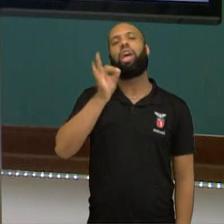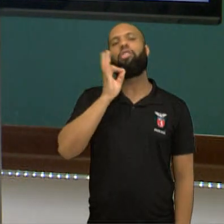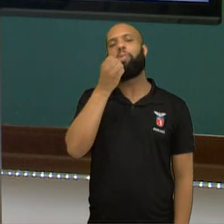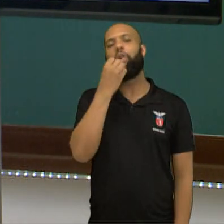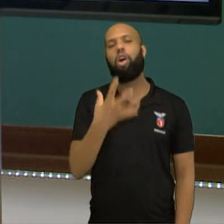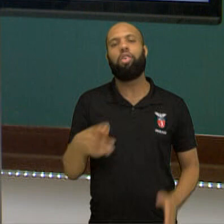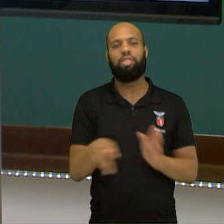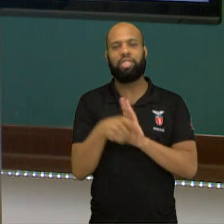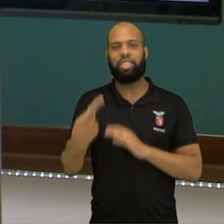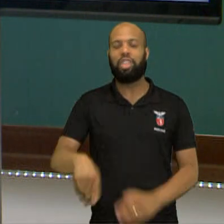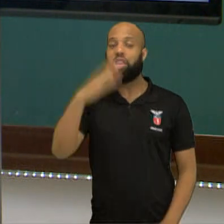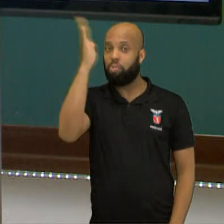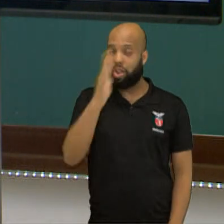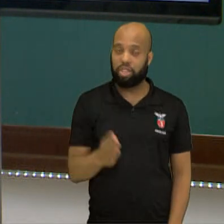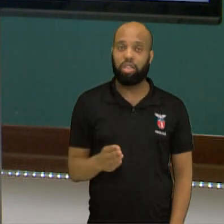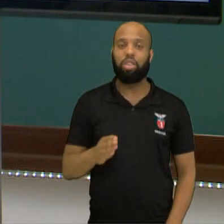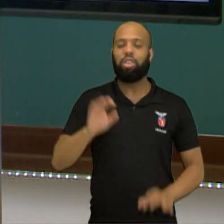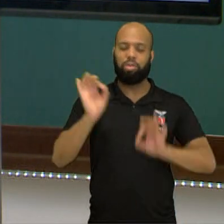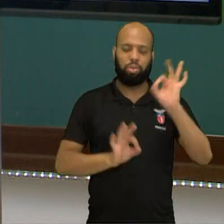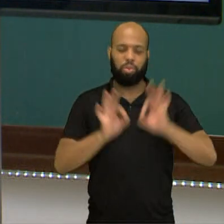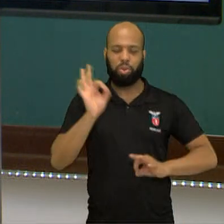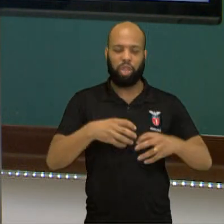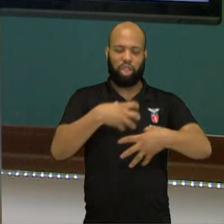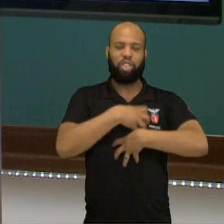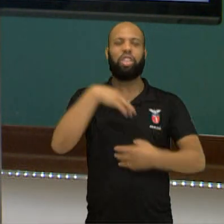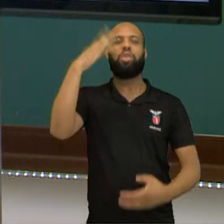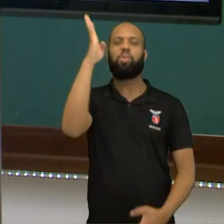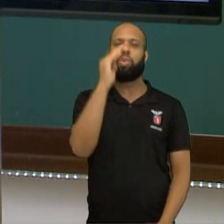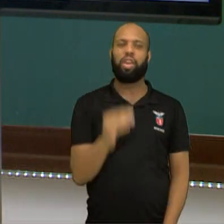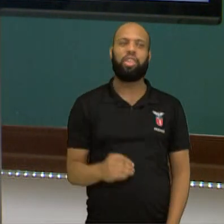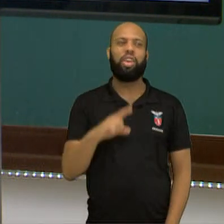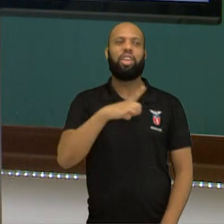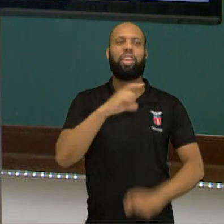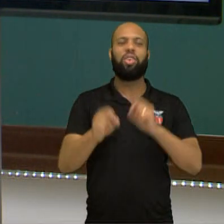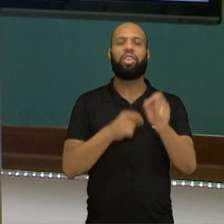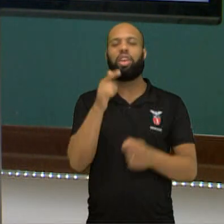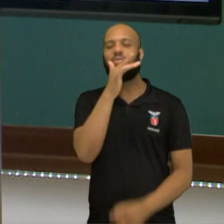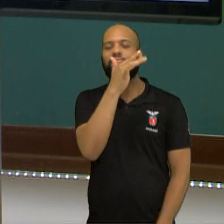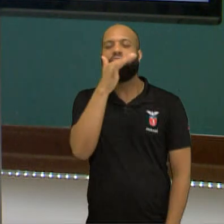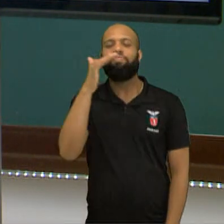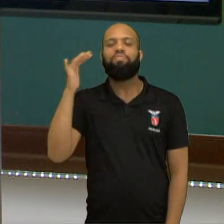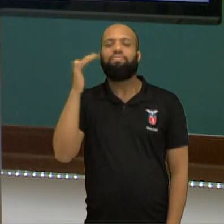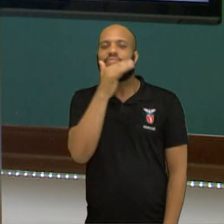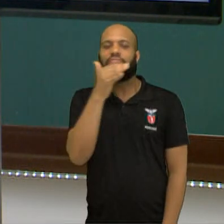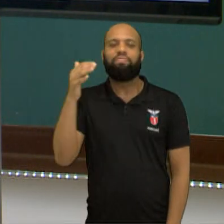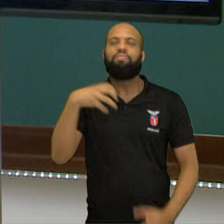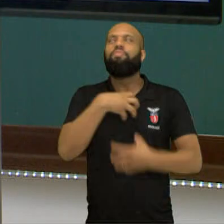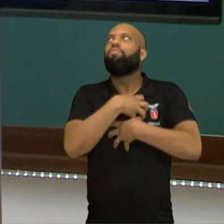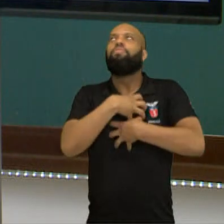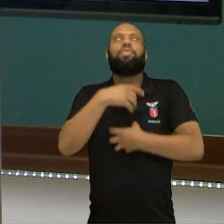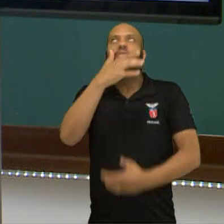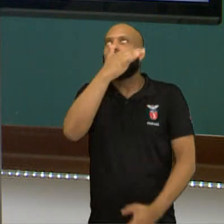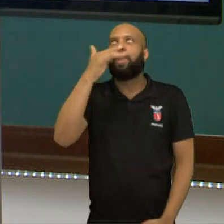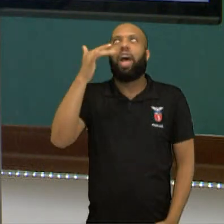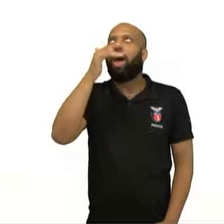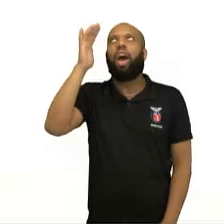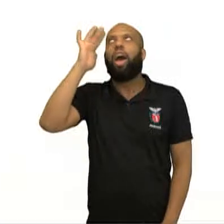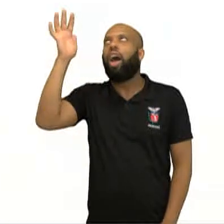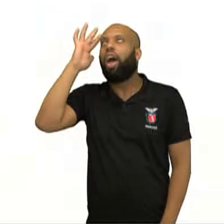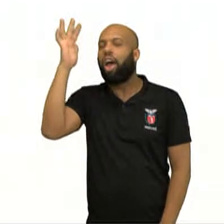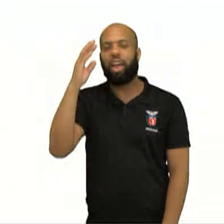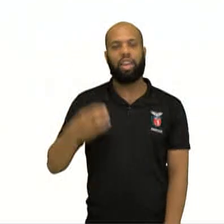do Brasil, ó. Preparado à moda brasileira, tem uma fragrância que excita as faculdades mentais